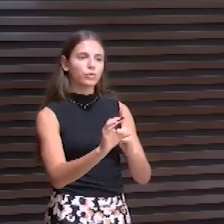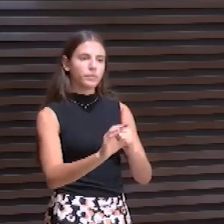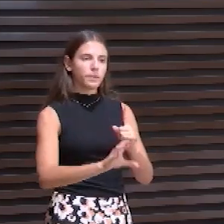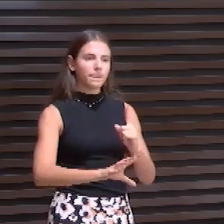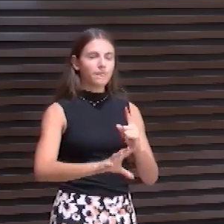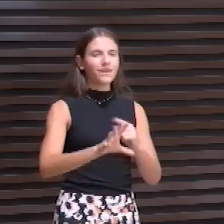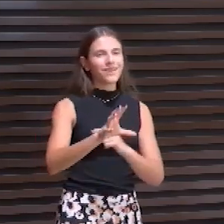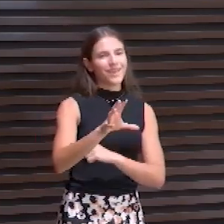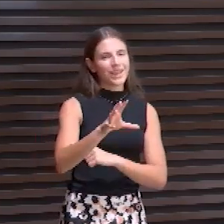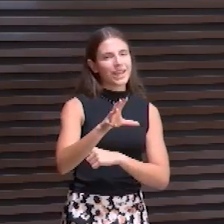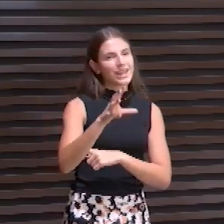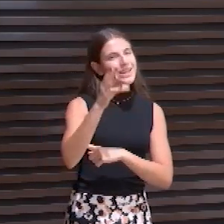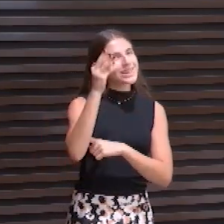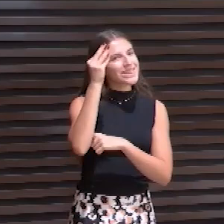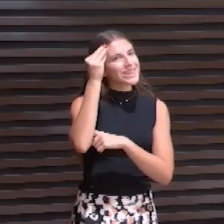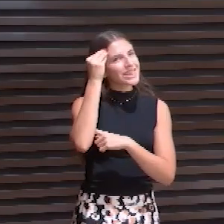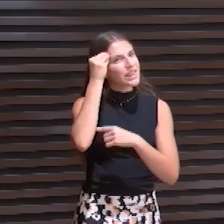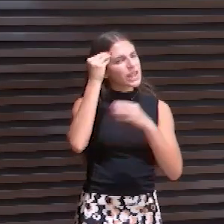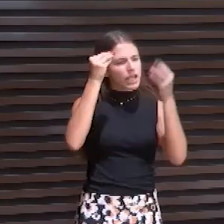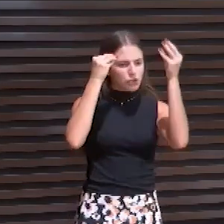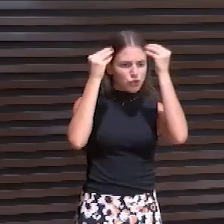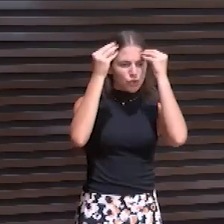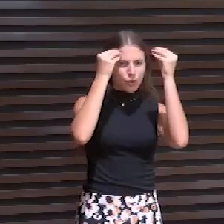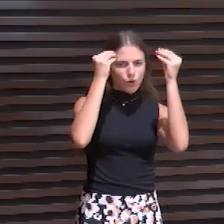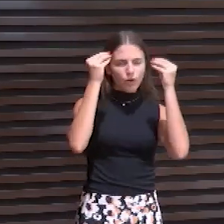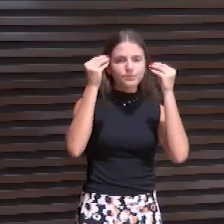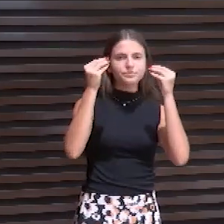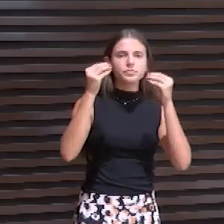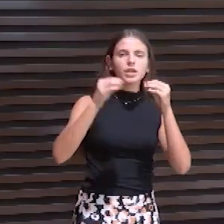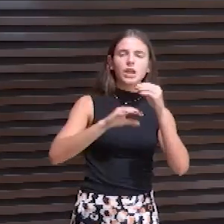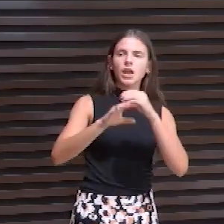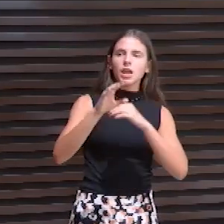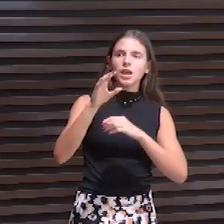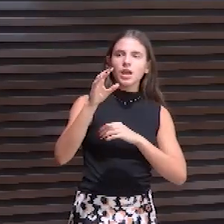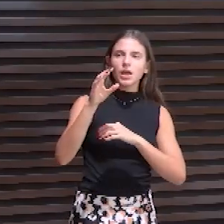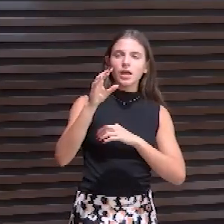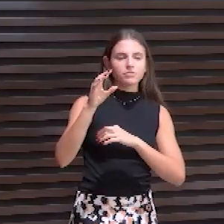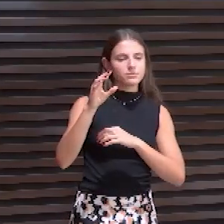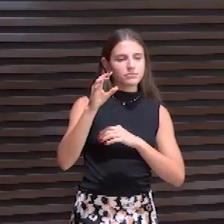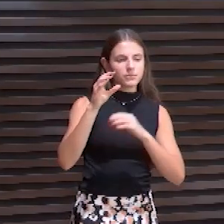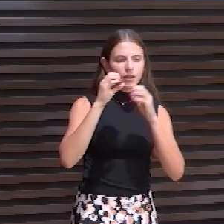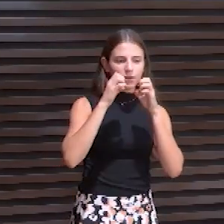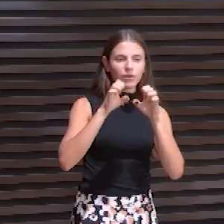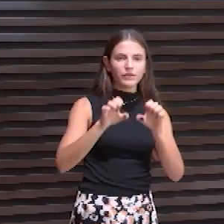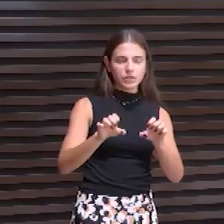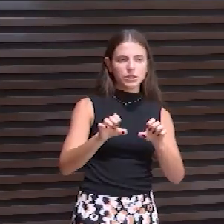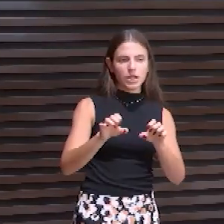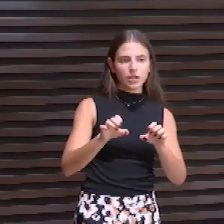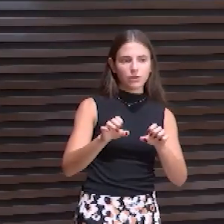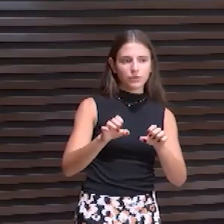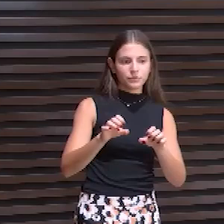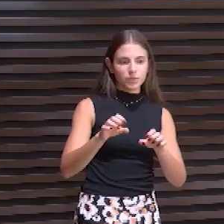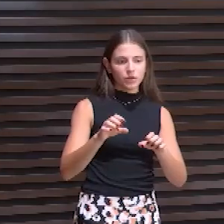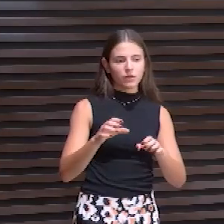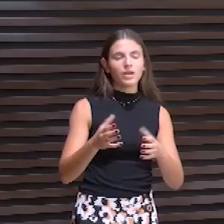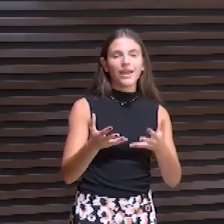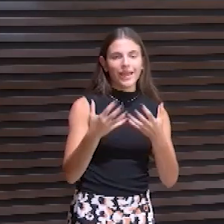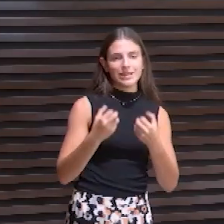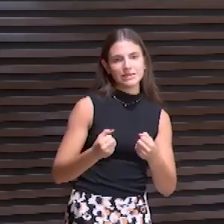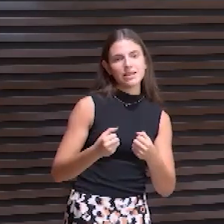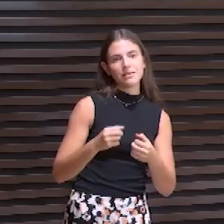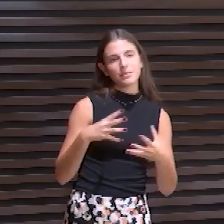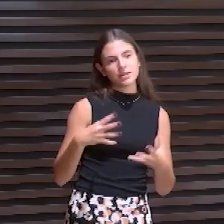da salvação decorada com seus lábios o trazem à salvação. Mas muitos têm a